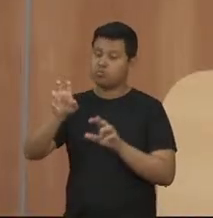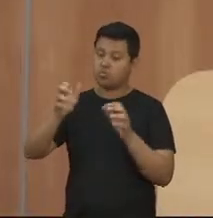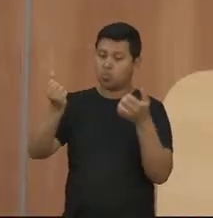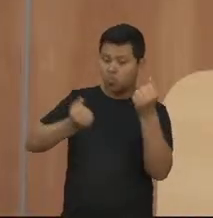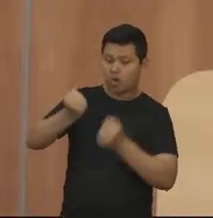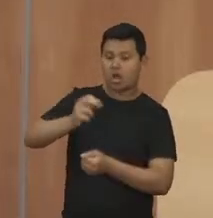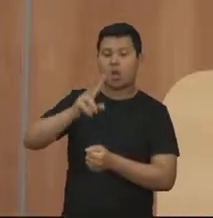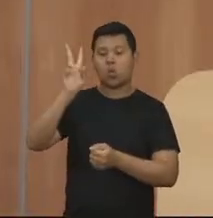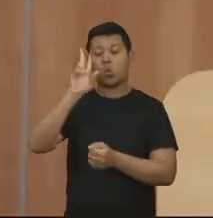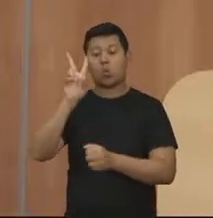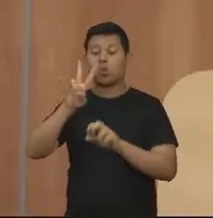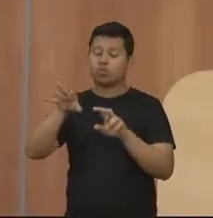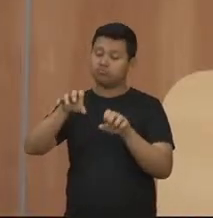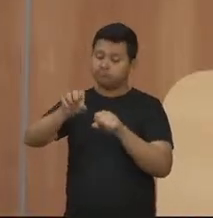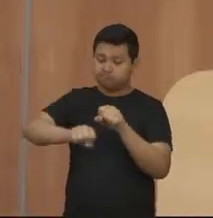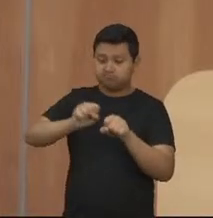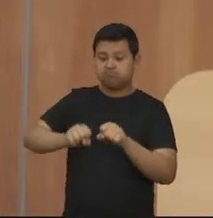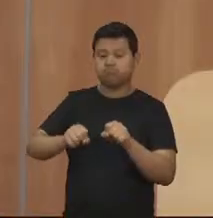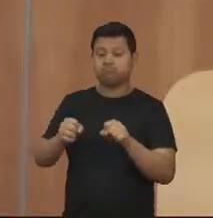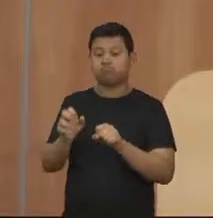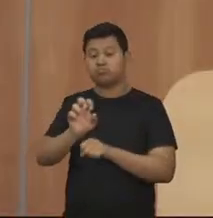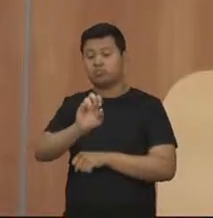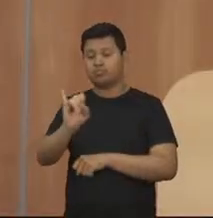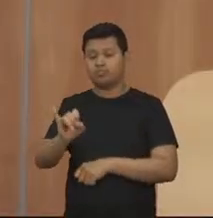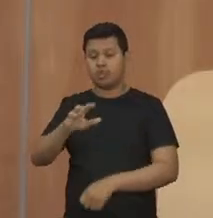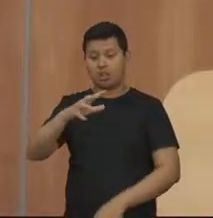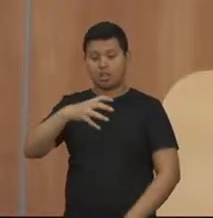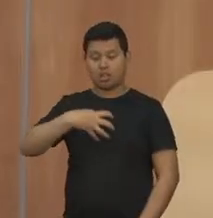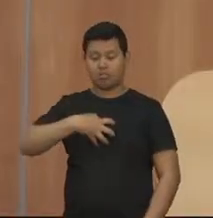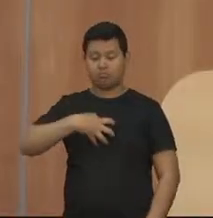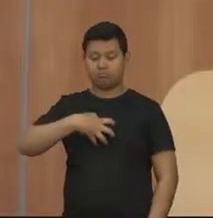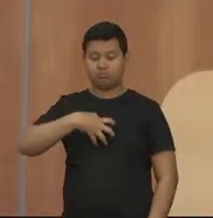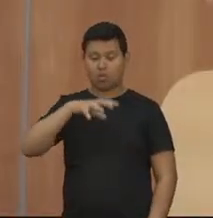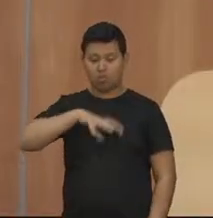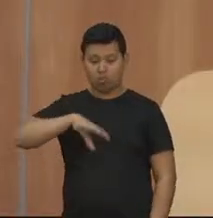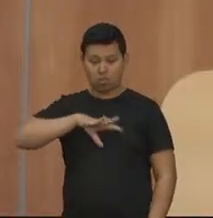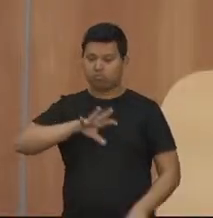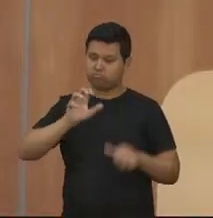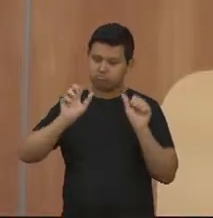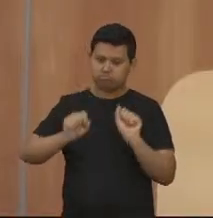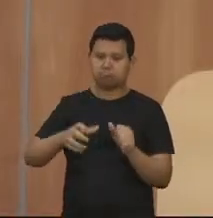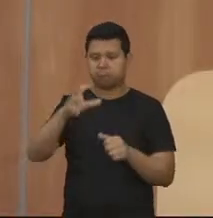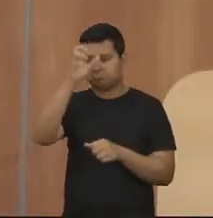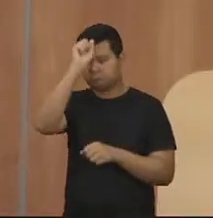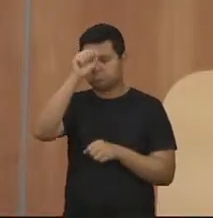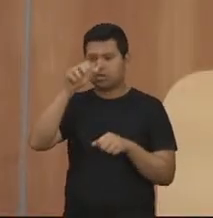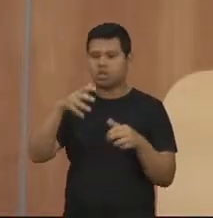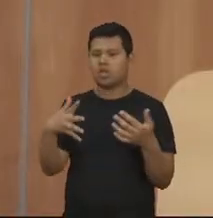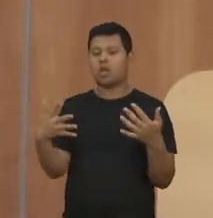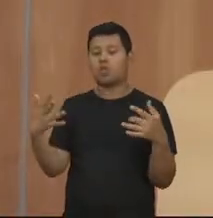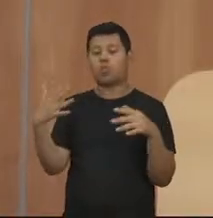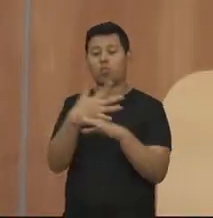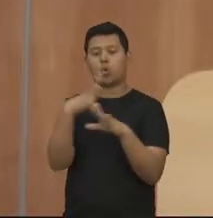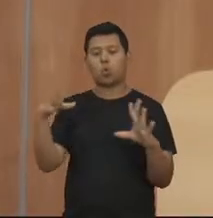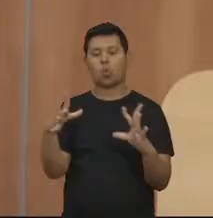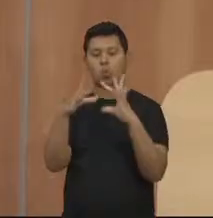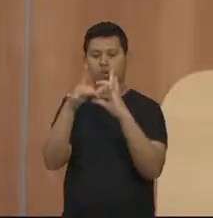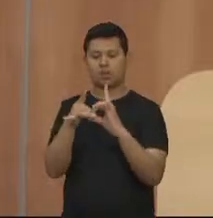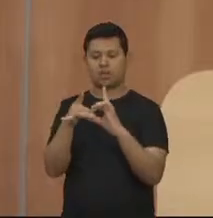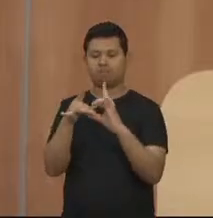do ciclista. Trabalhar português, trabalha redação de trânsito. Então, assim, é você trabalhar um tema transversal na escola